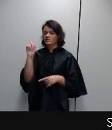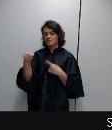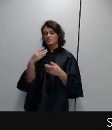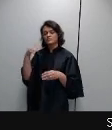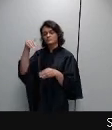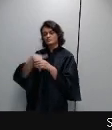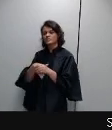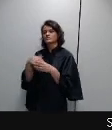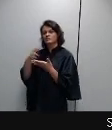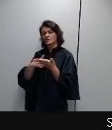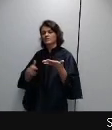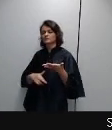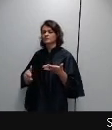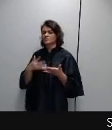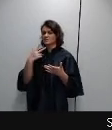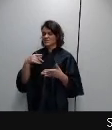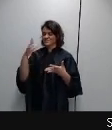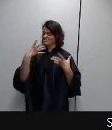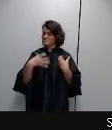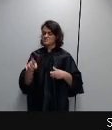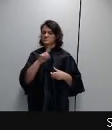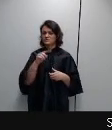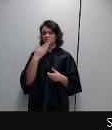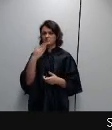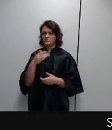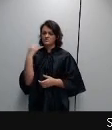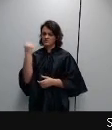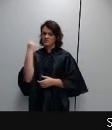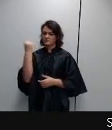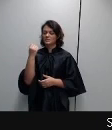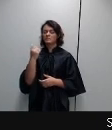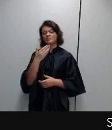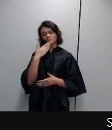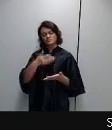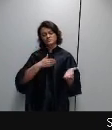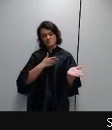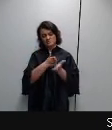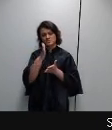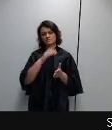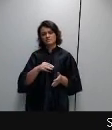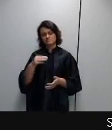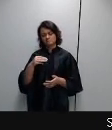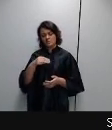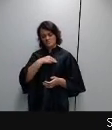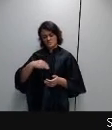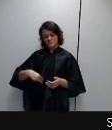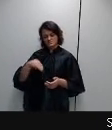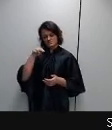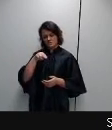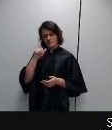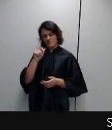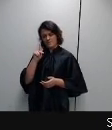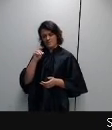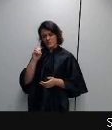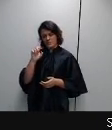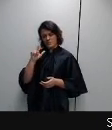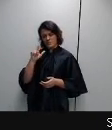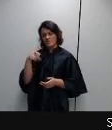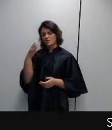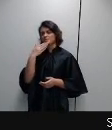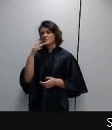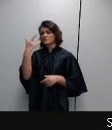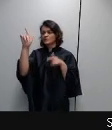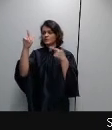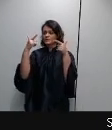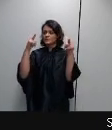negando provimento ao agravo interno que pediu o Bispo o ministro Napoleão Nunes Maia Filho aguardam os demais é